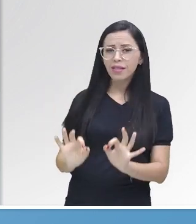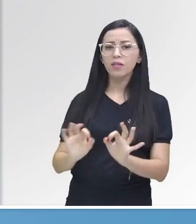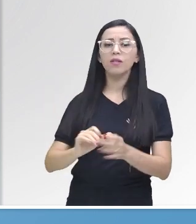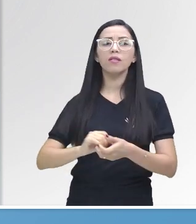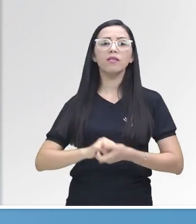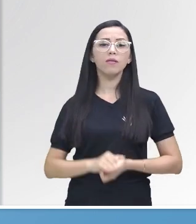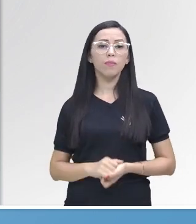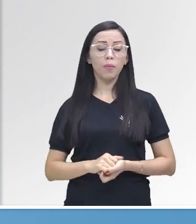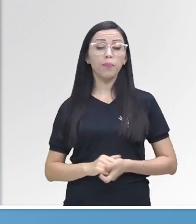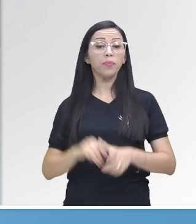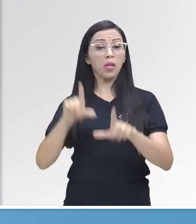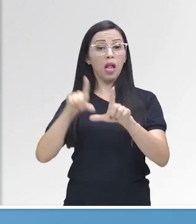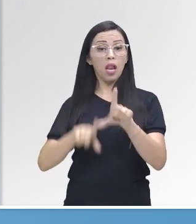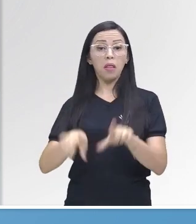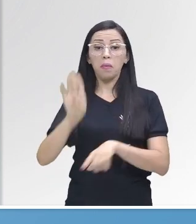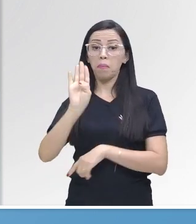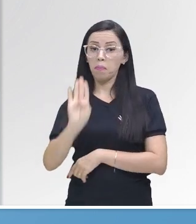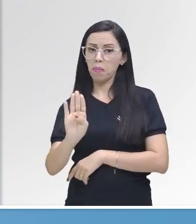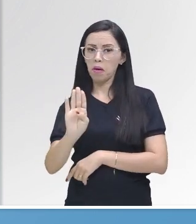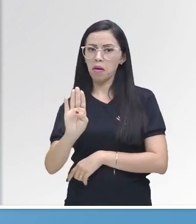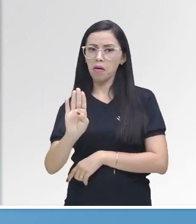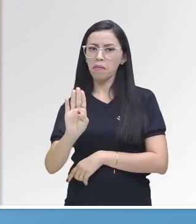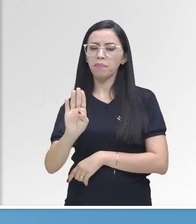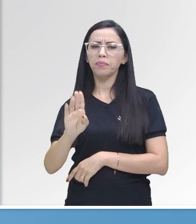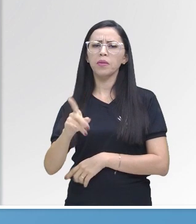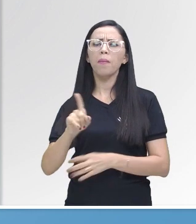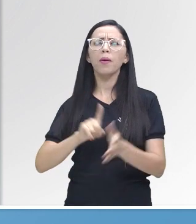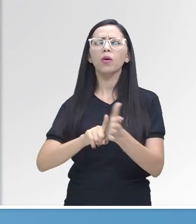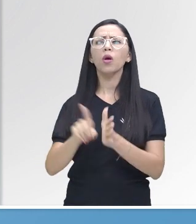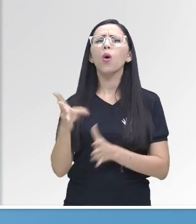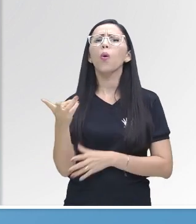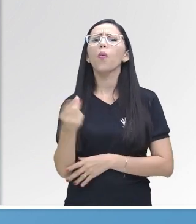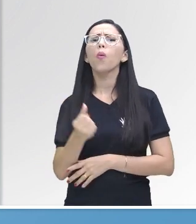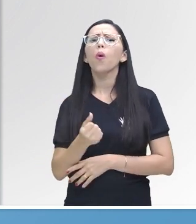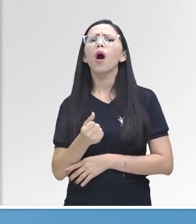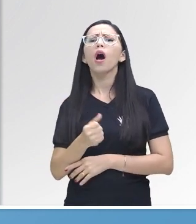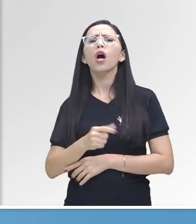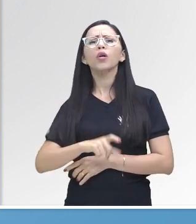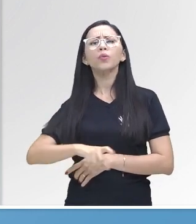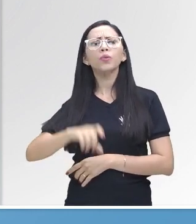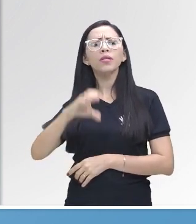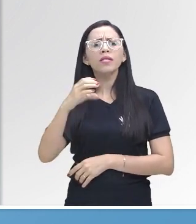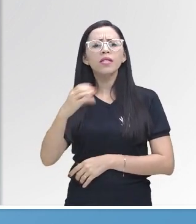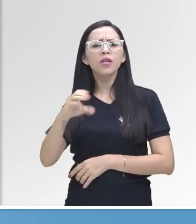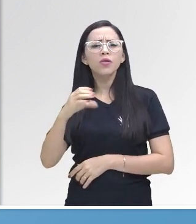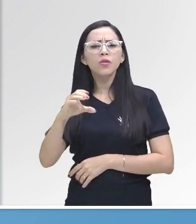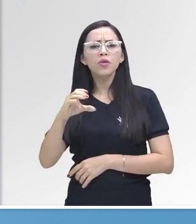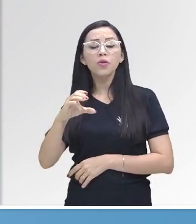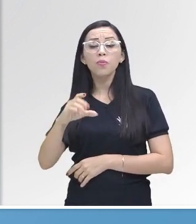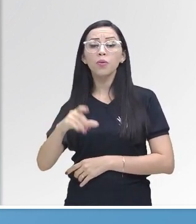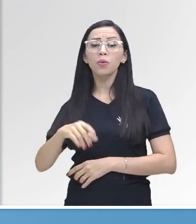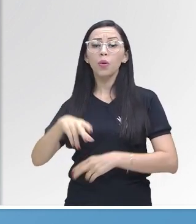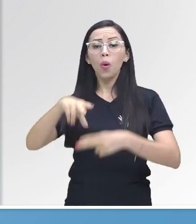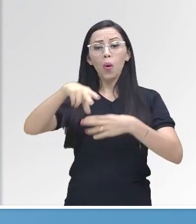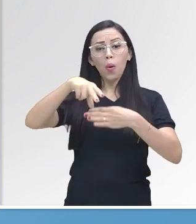Certíssimo! E na letra B, pergunta quantos centímetros o clipper maior